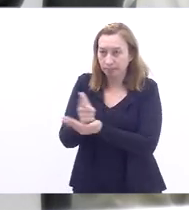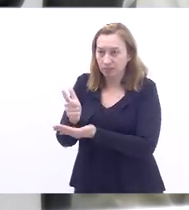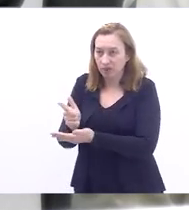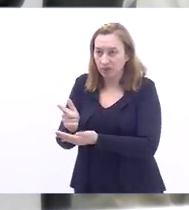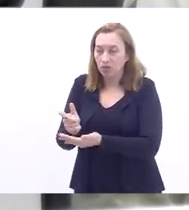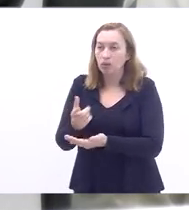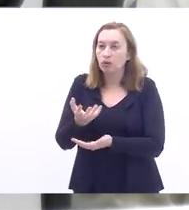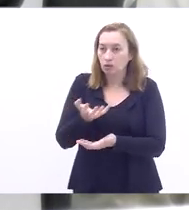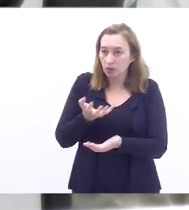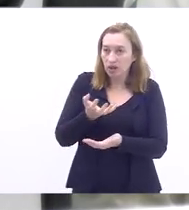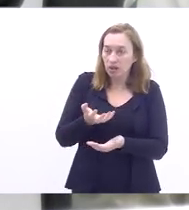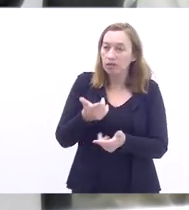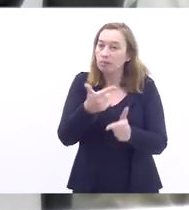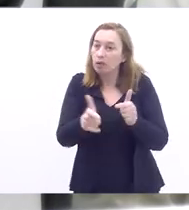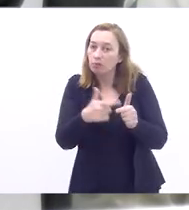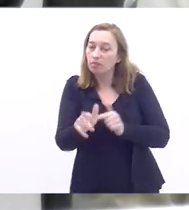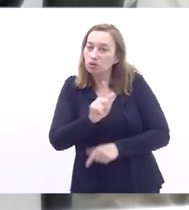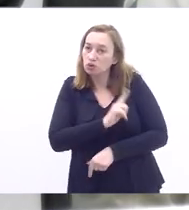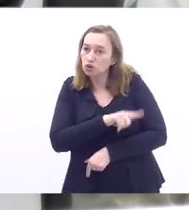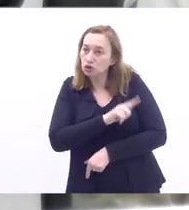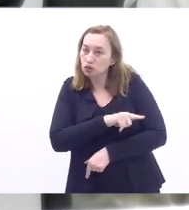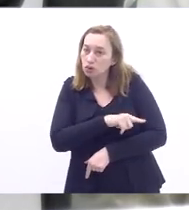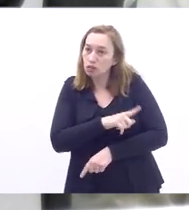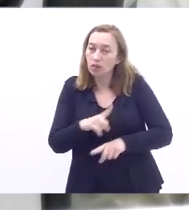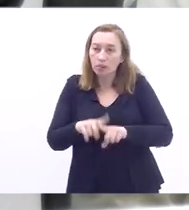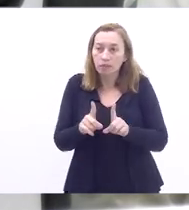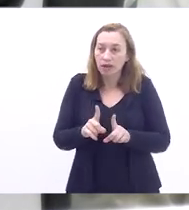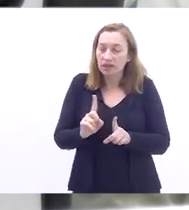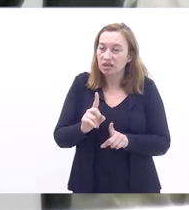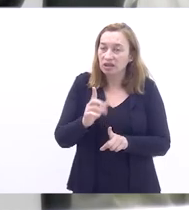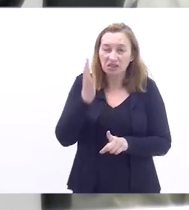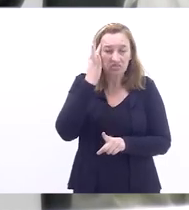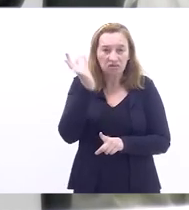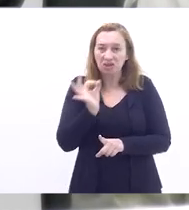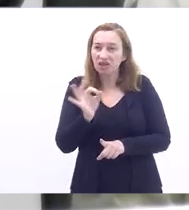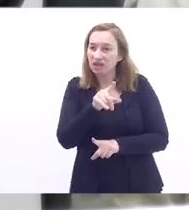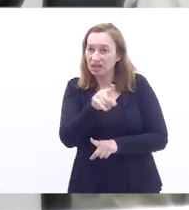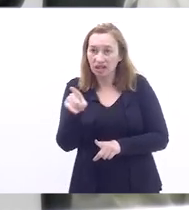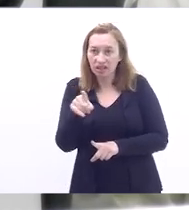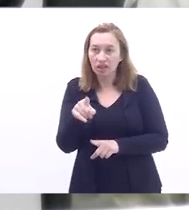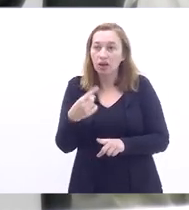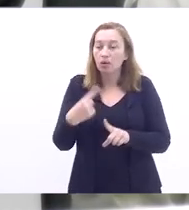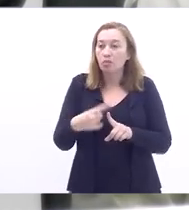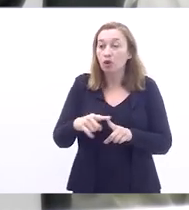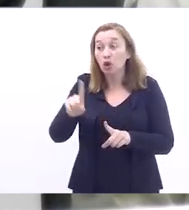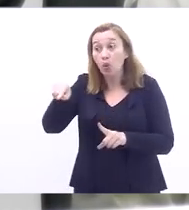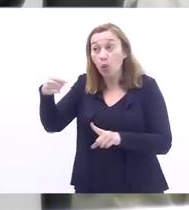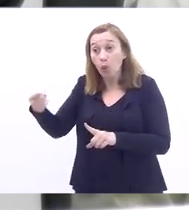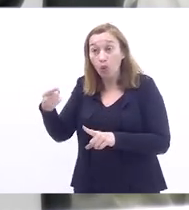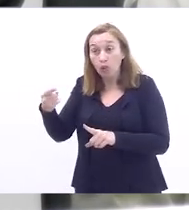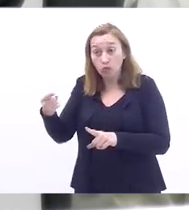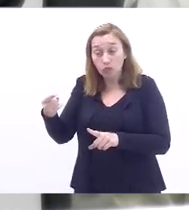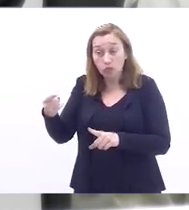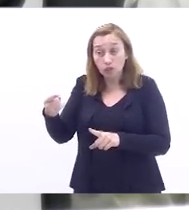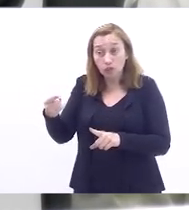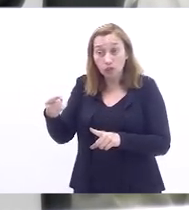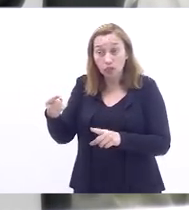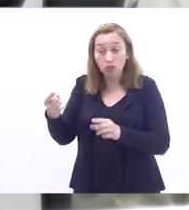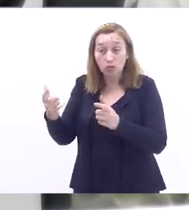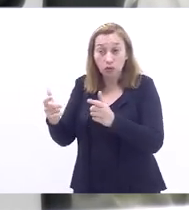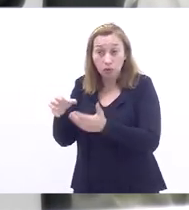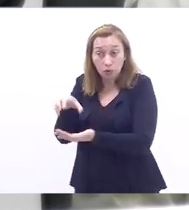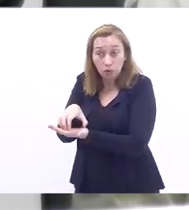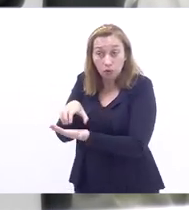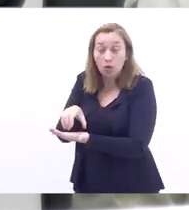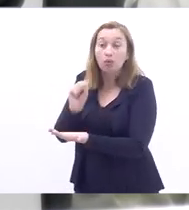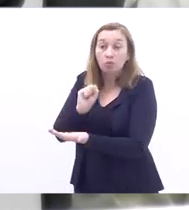essa problema do gestor é mas elas não entendem dessa forma porque o outra parte outro órgão poderia